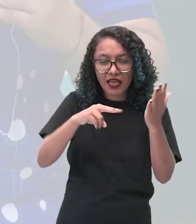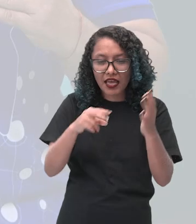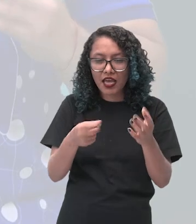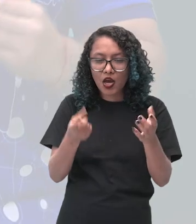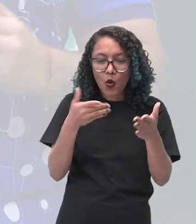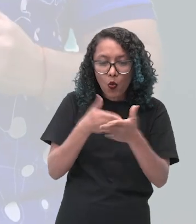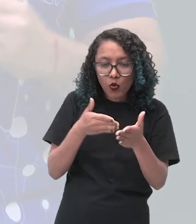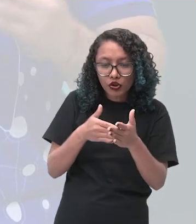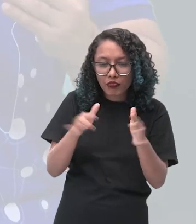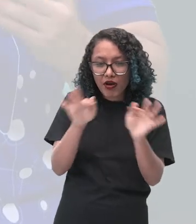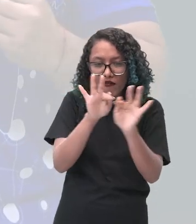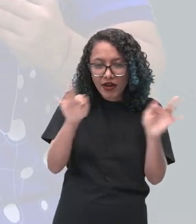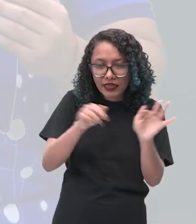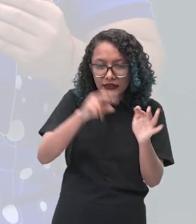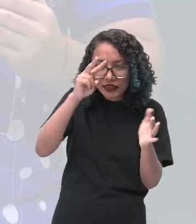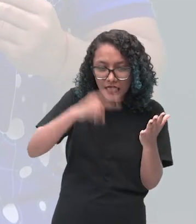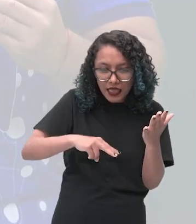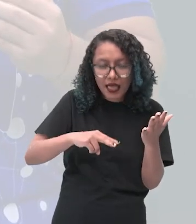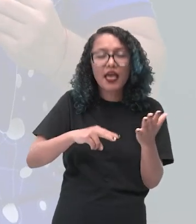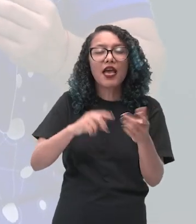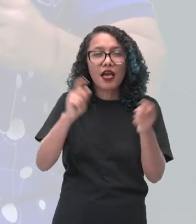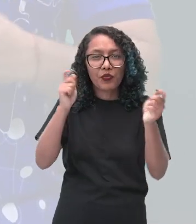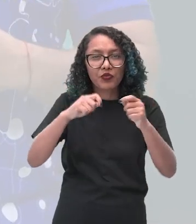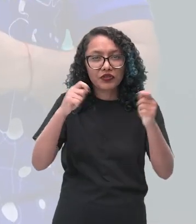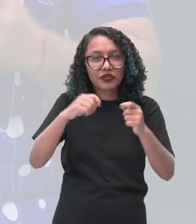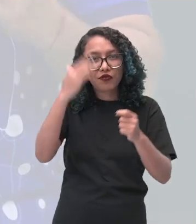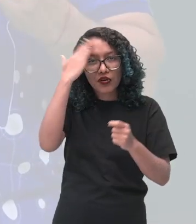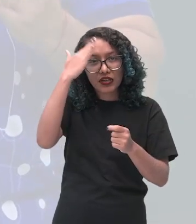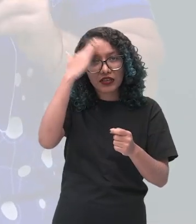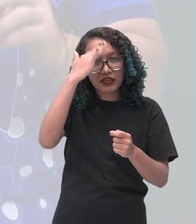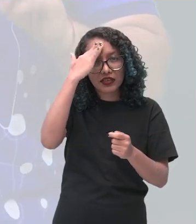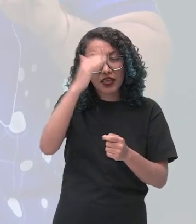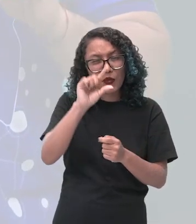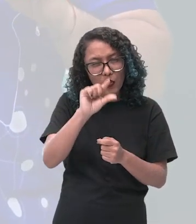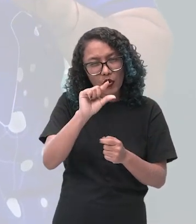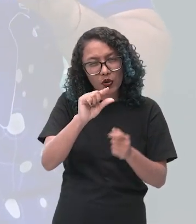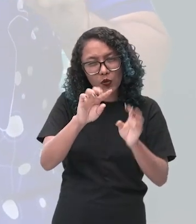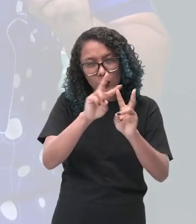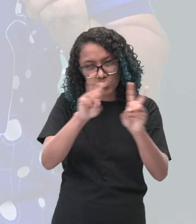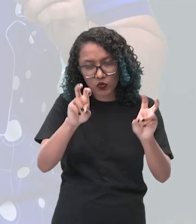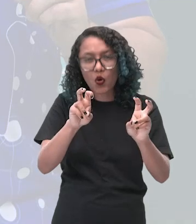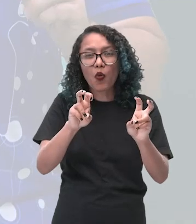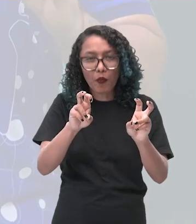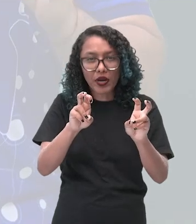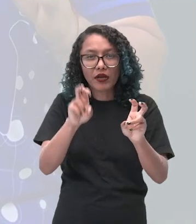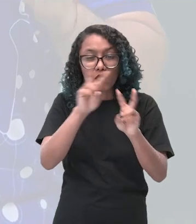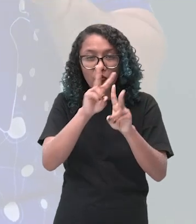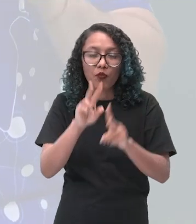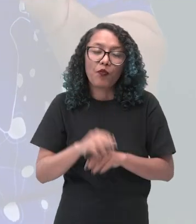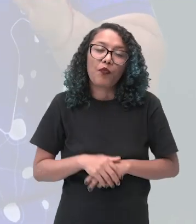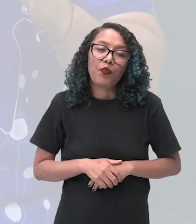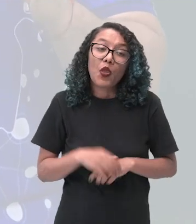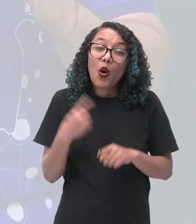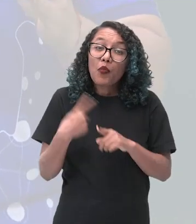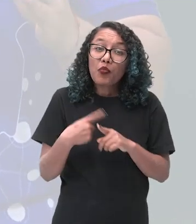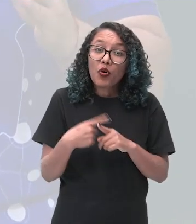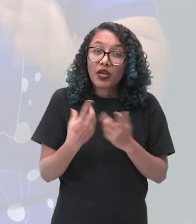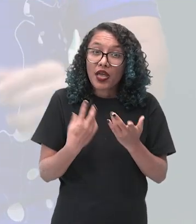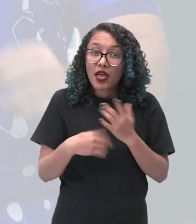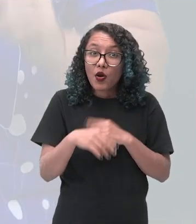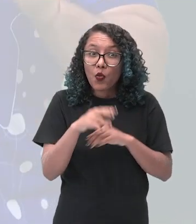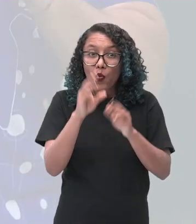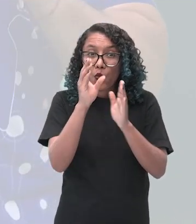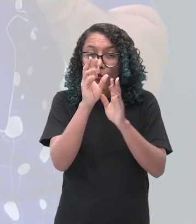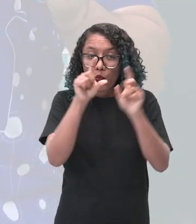aí você consegue entender um pouco sobre esse texto. Por quê? um parágrafo bem